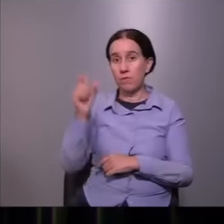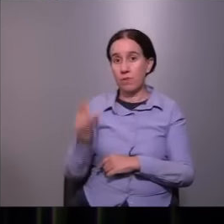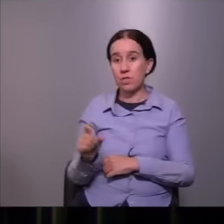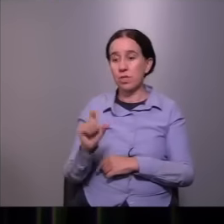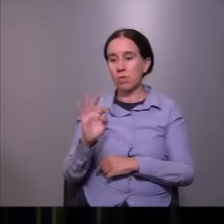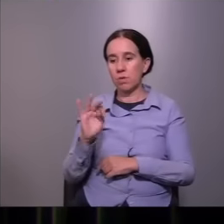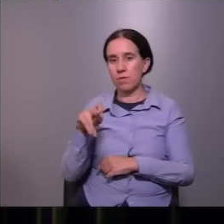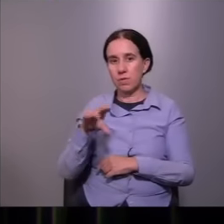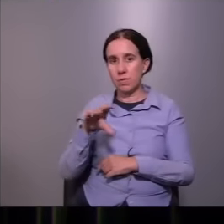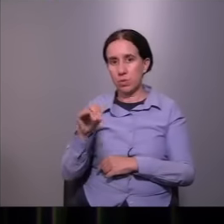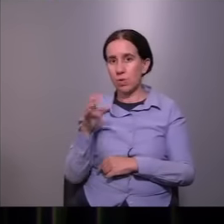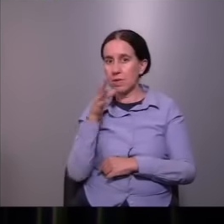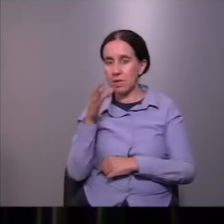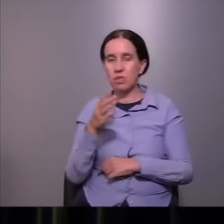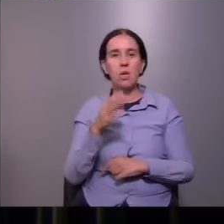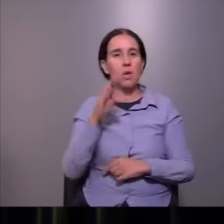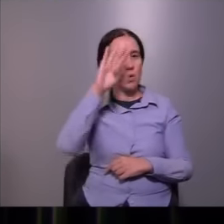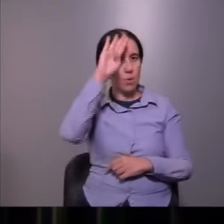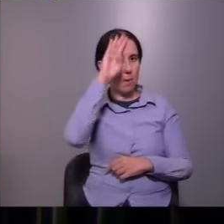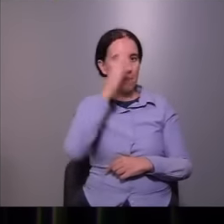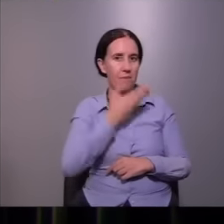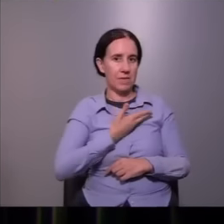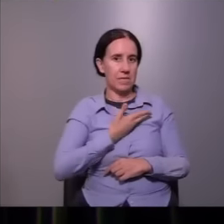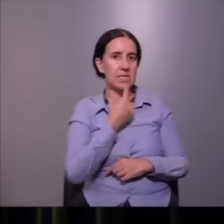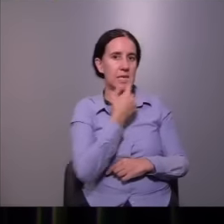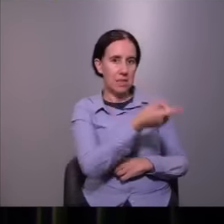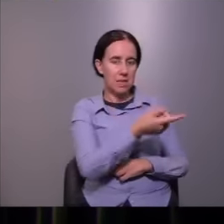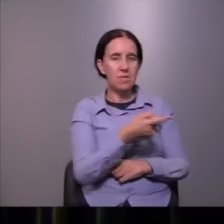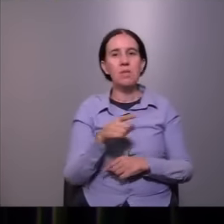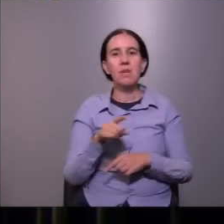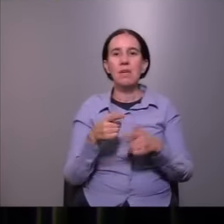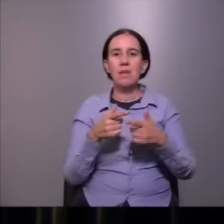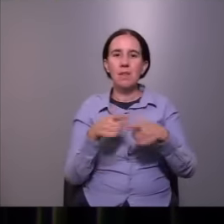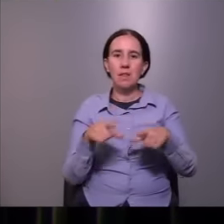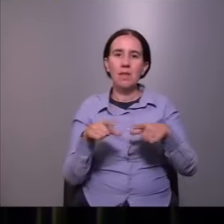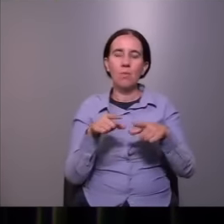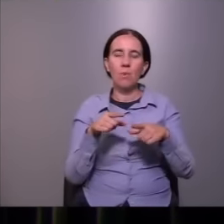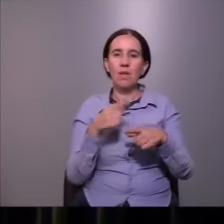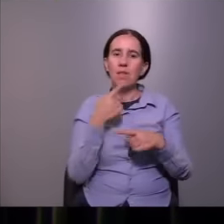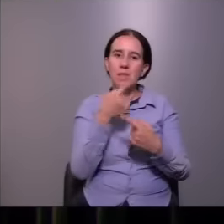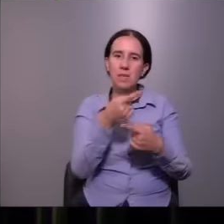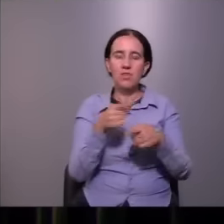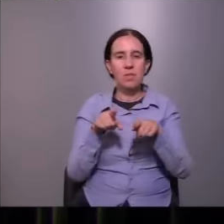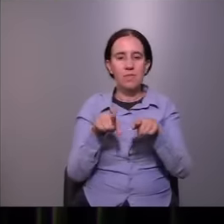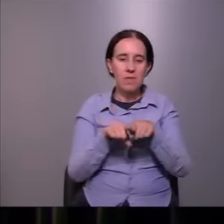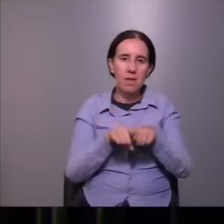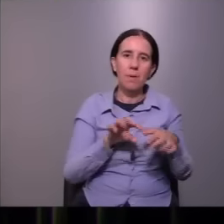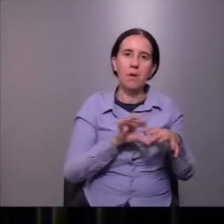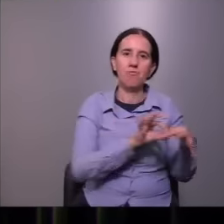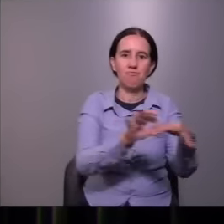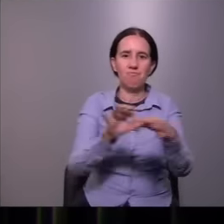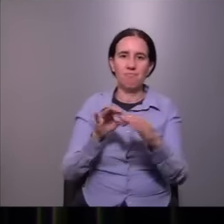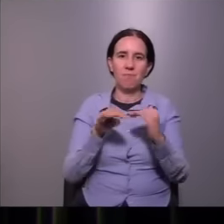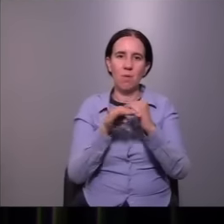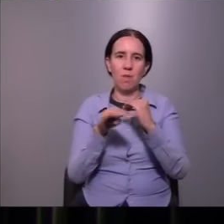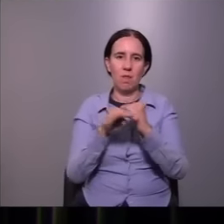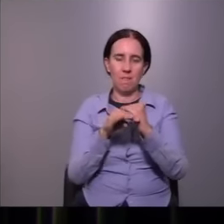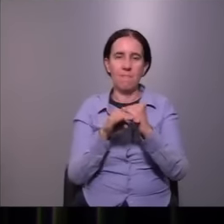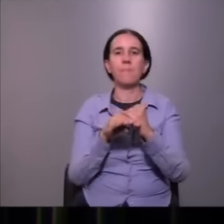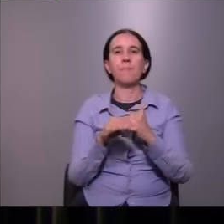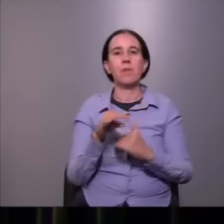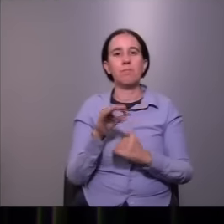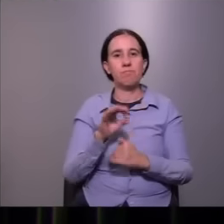todos irmãos. Como diria São Francisco e como recordou o Papa Francisco,